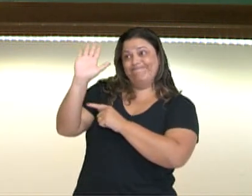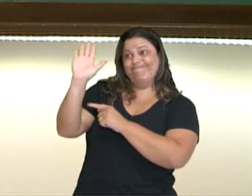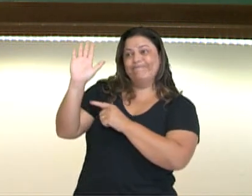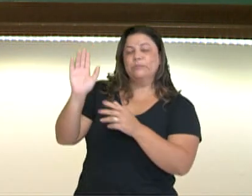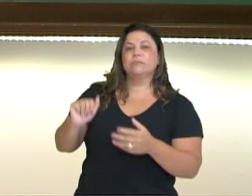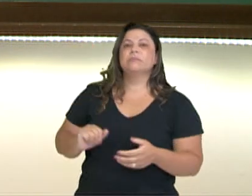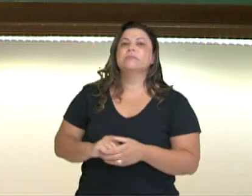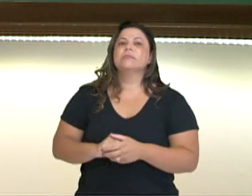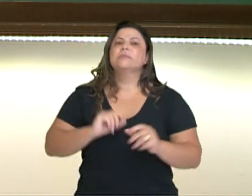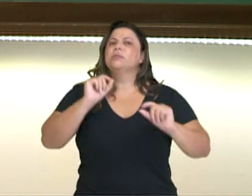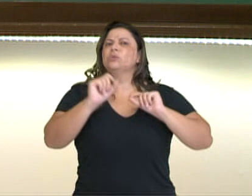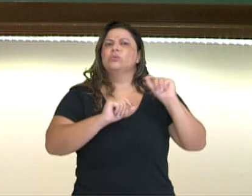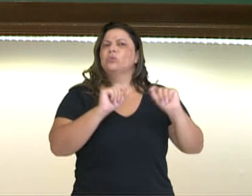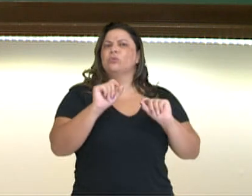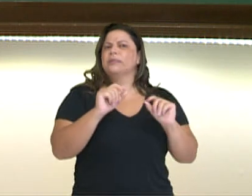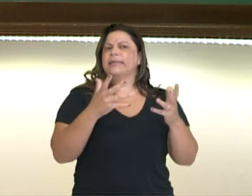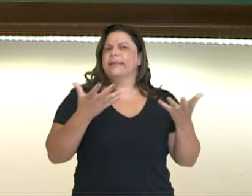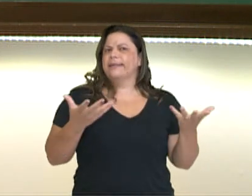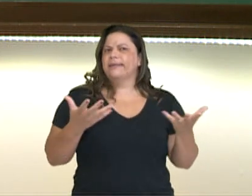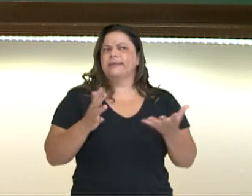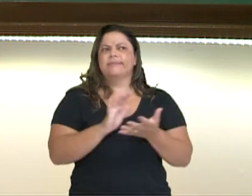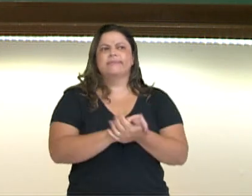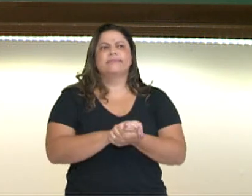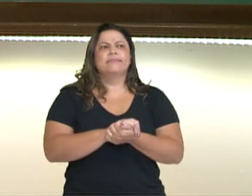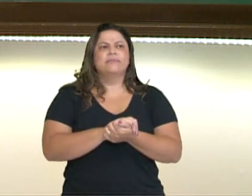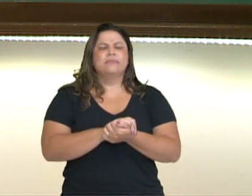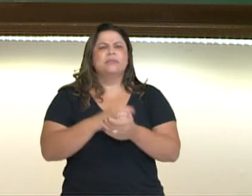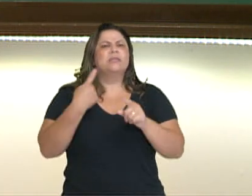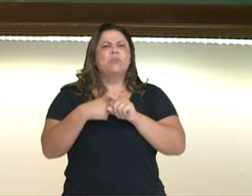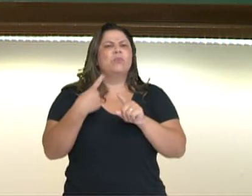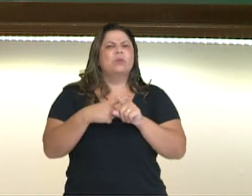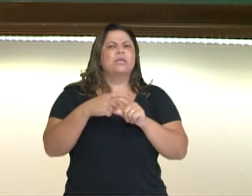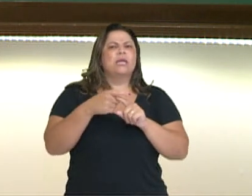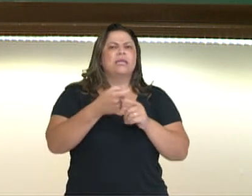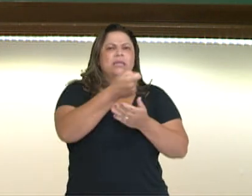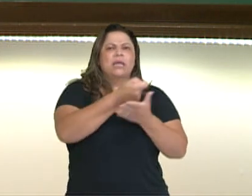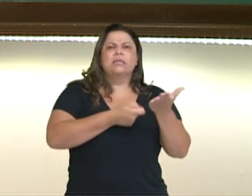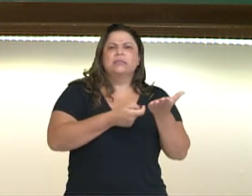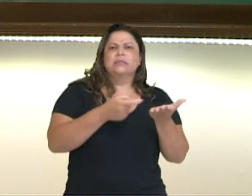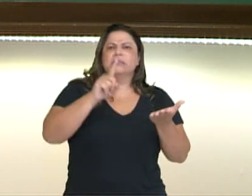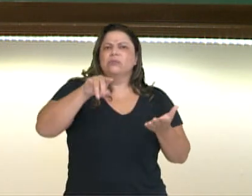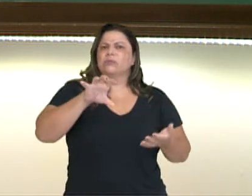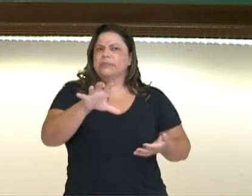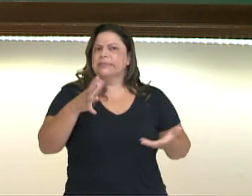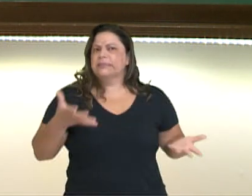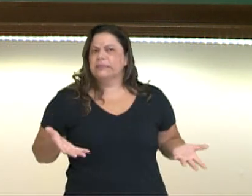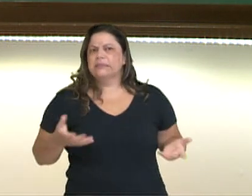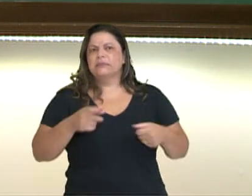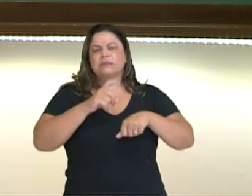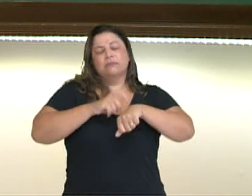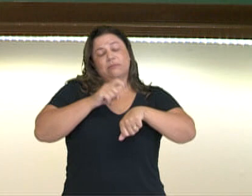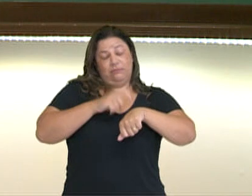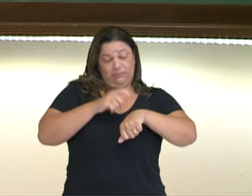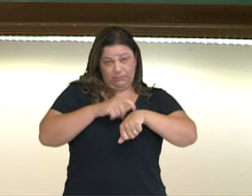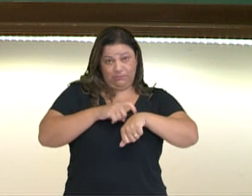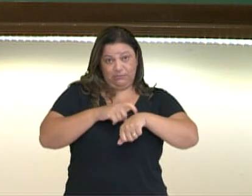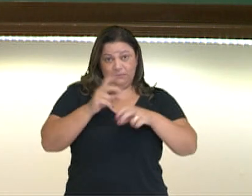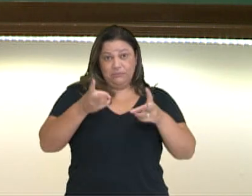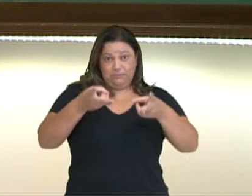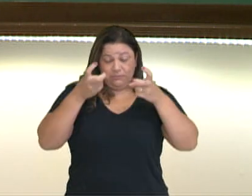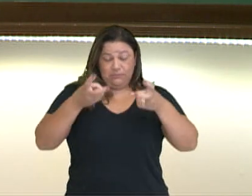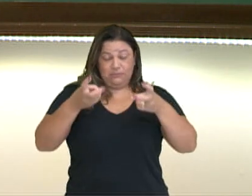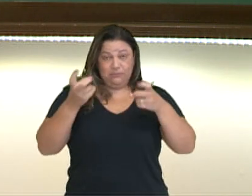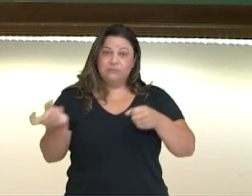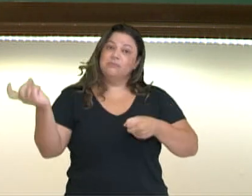Qual que é o efeito disso? Por que está escrito assim? Eu vou dar um tempinho para vocês analisarem